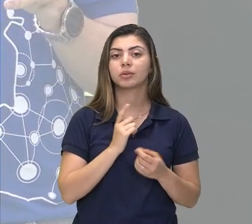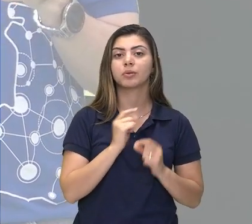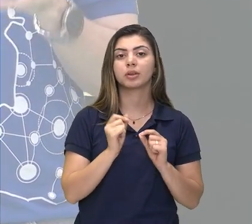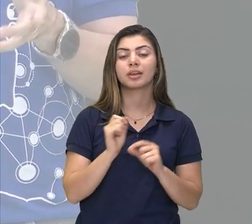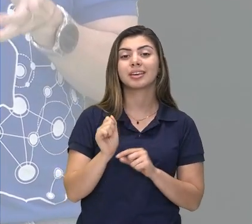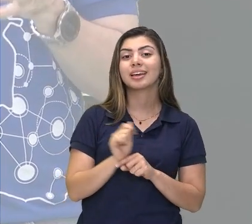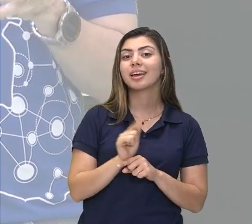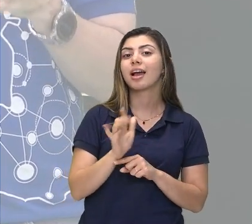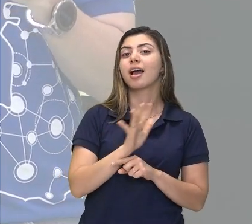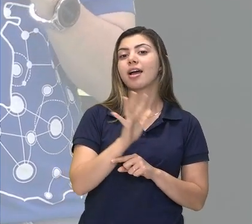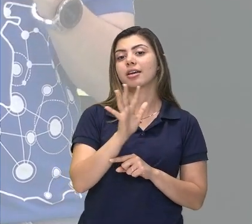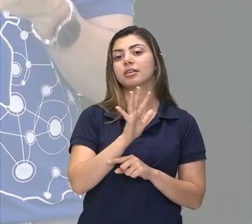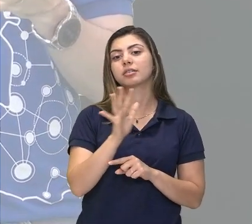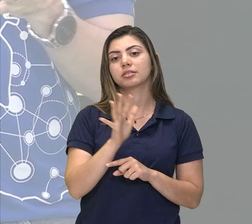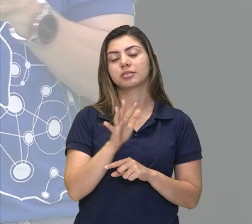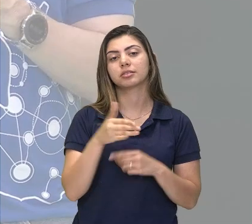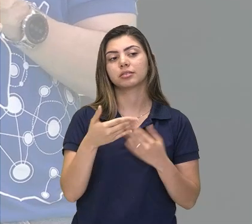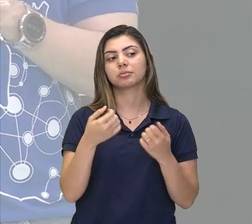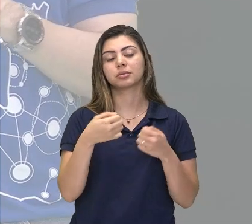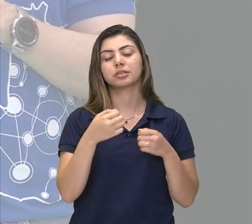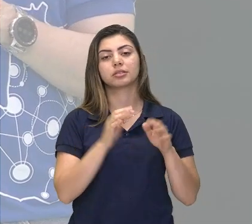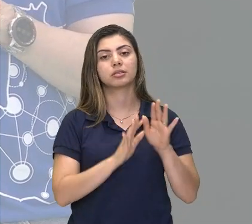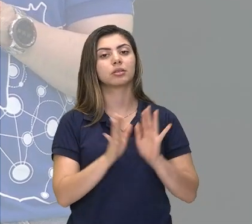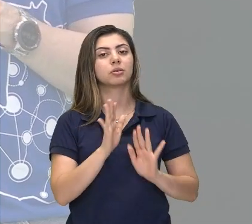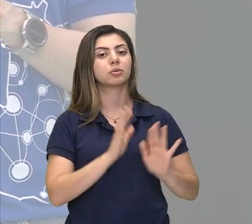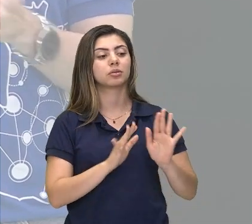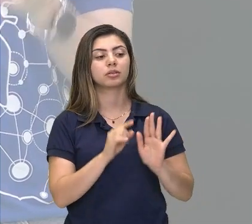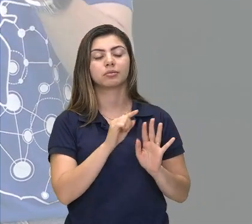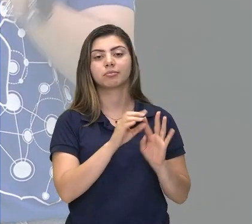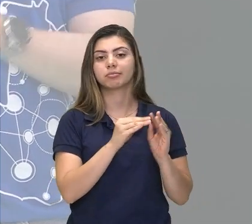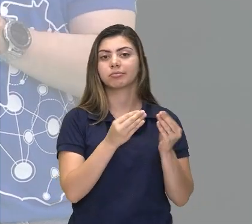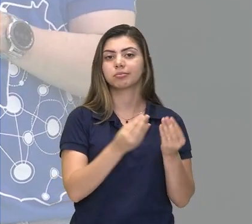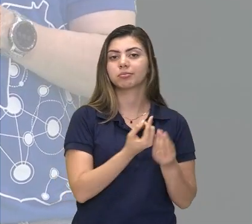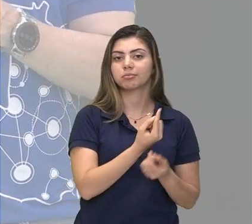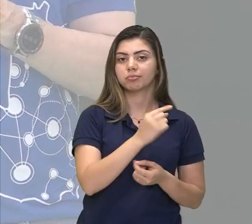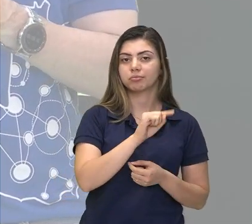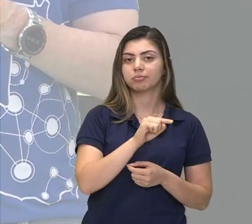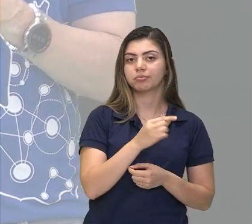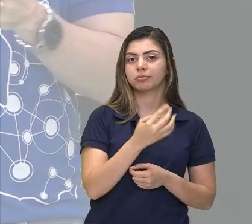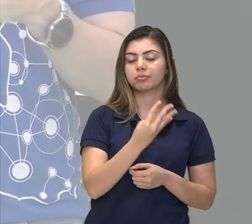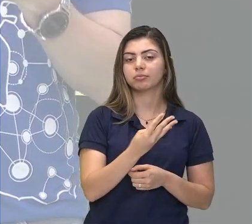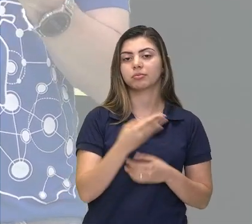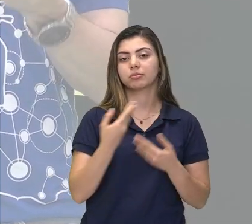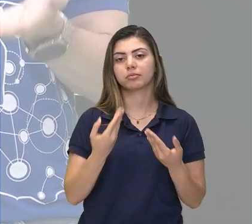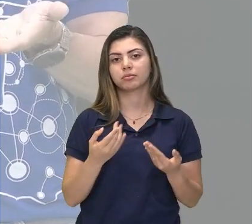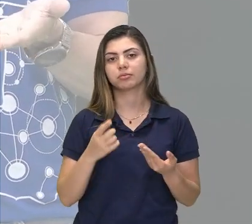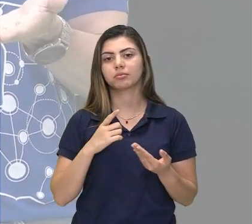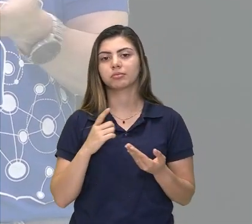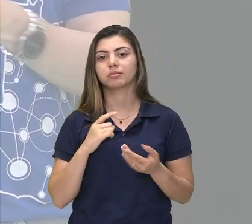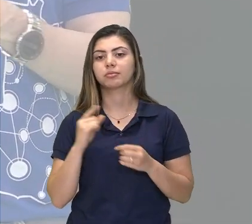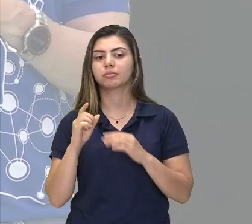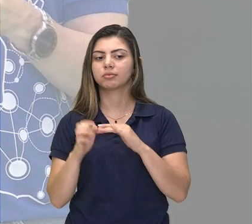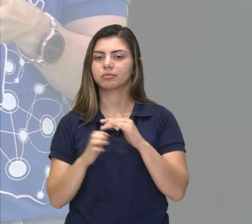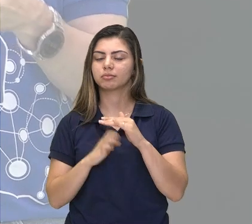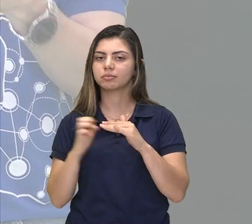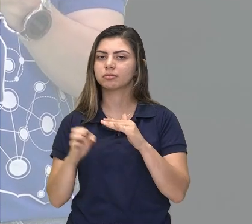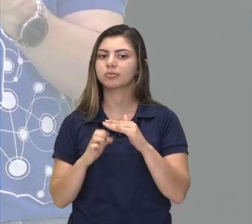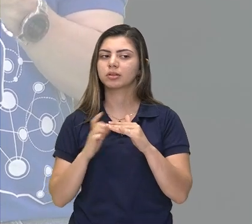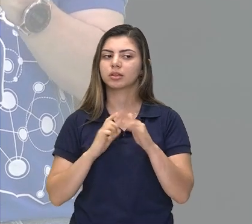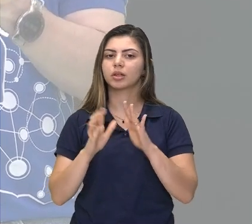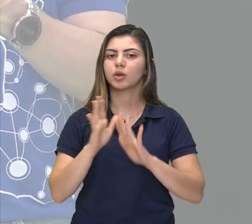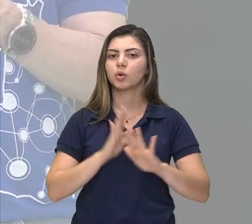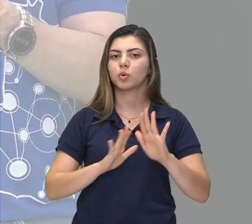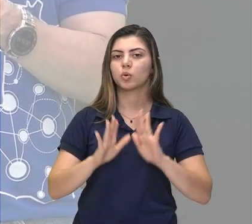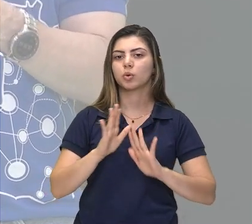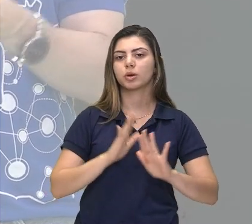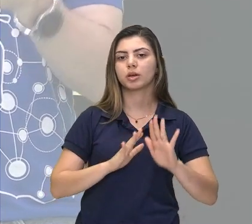então tem que tomar bastante cuidado com essa substância. Por isso as indústrias, elas vão ter esse cuidado para